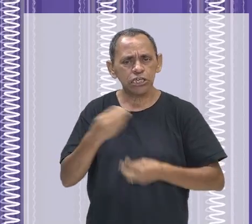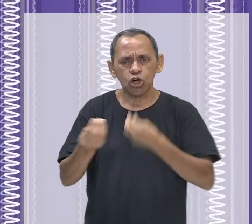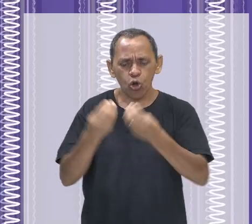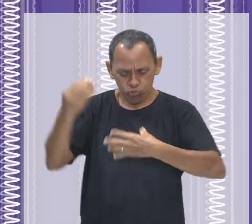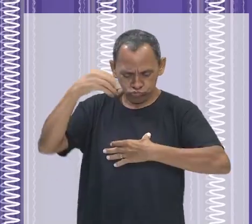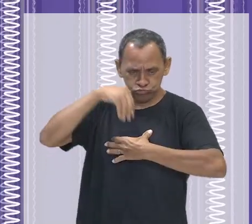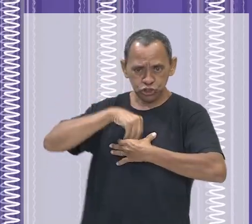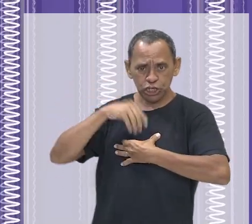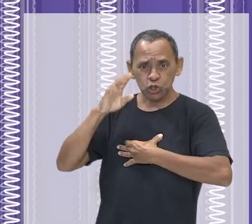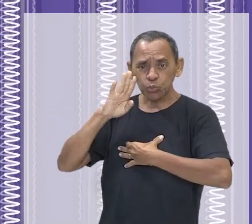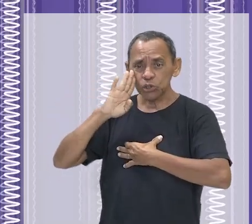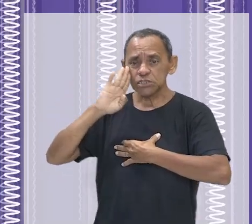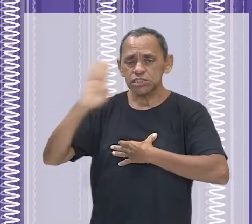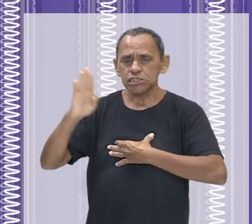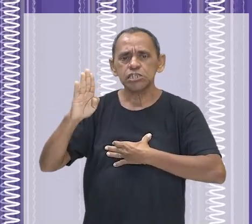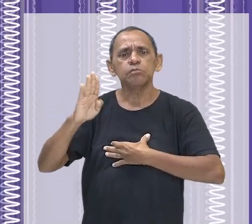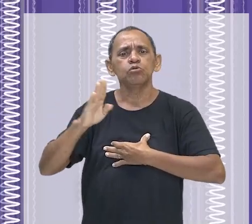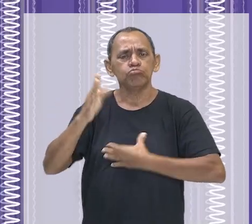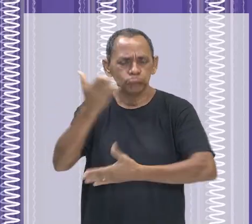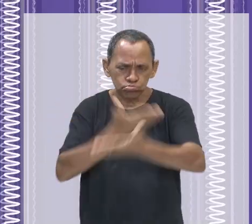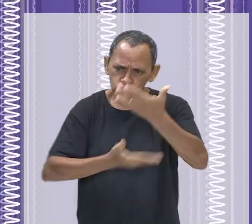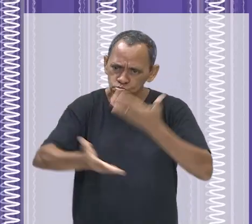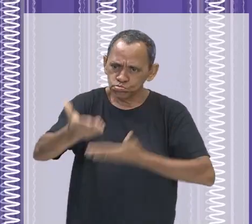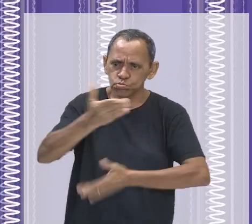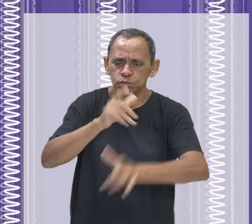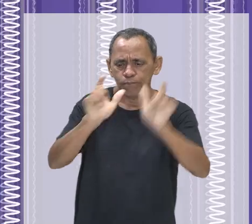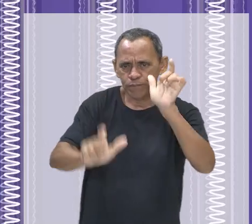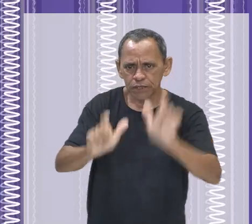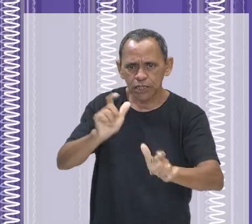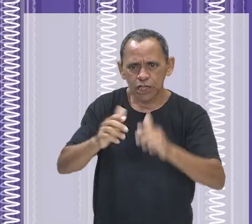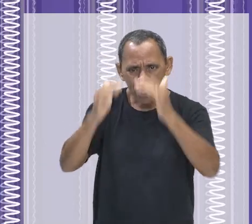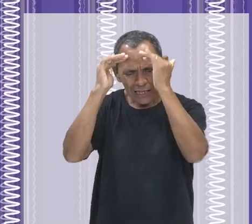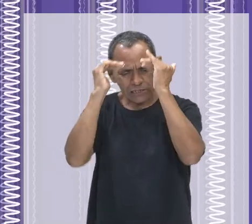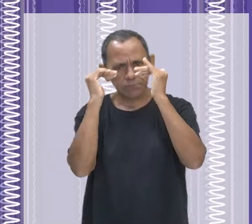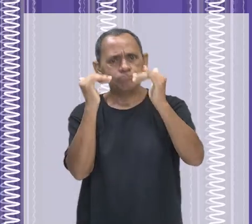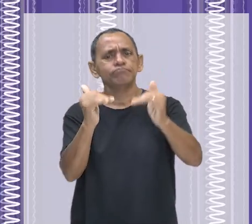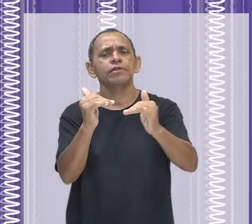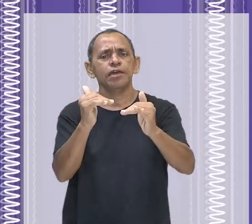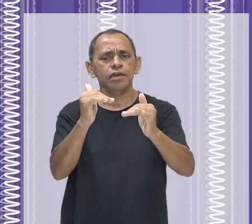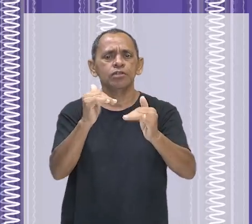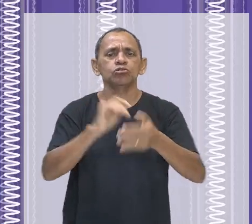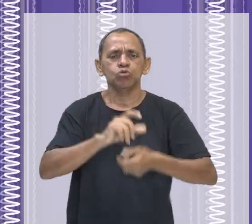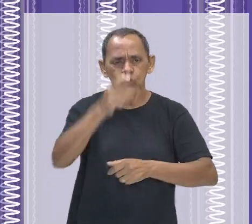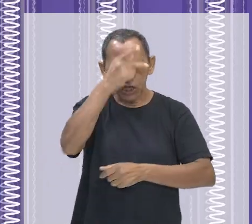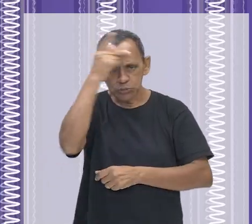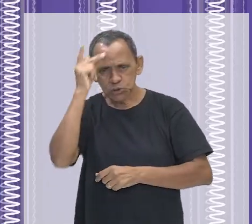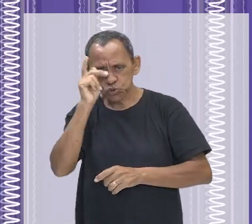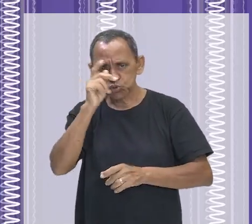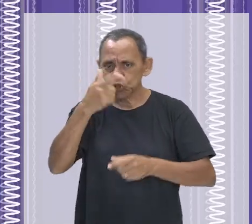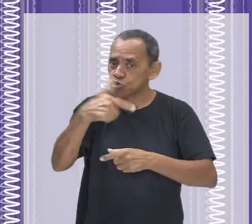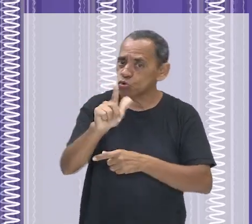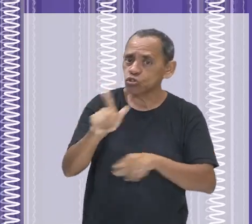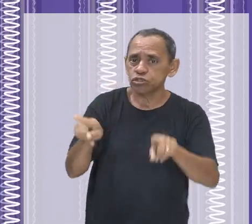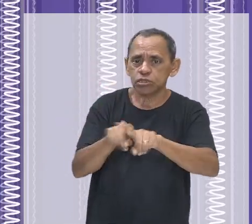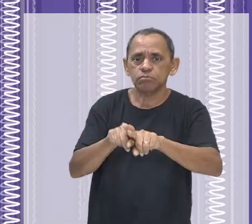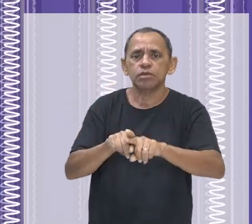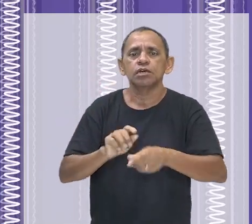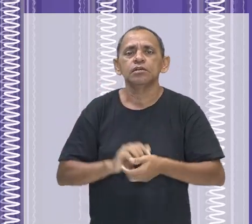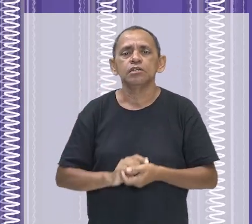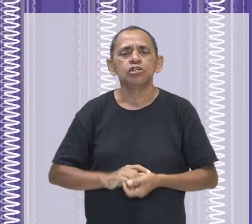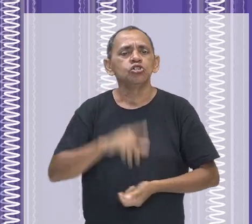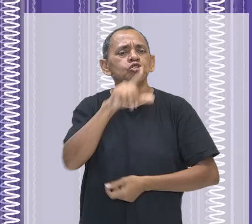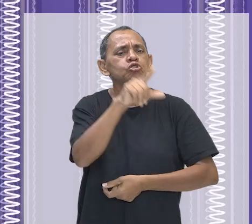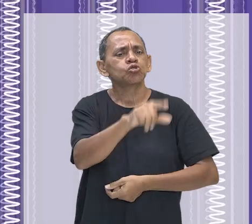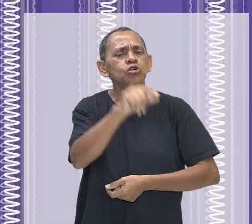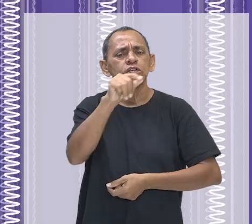vida, para bem conviver com outras pessoas, para bem decidir a sua vida junto com